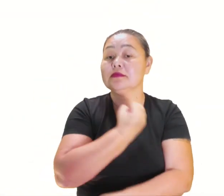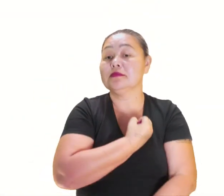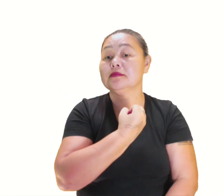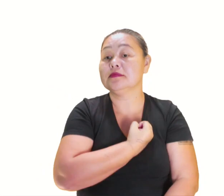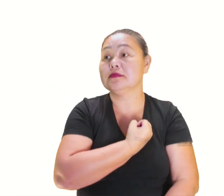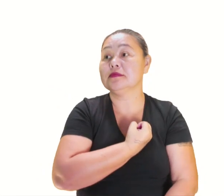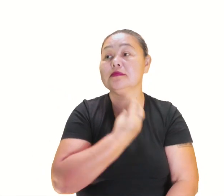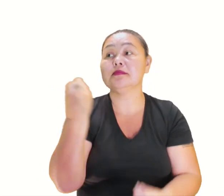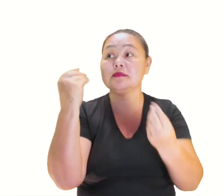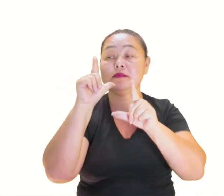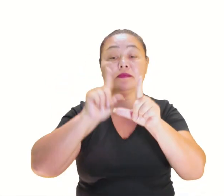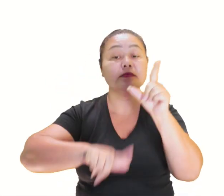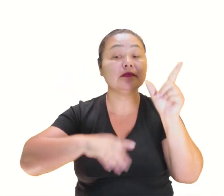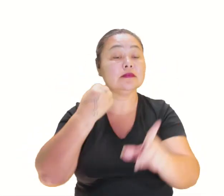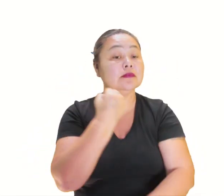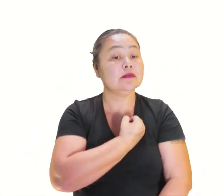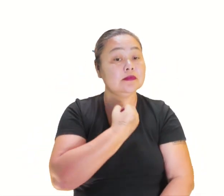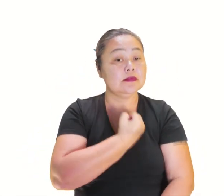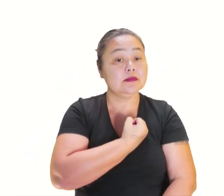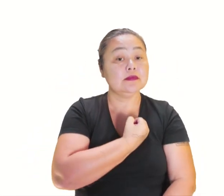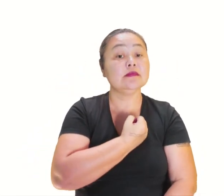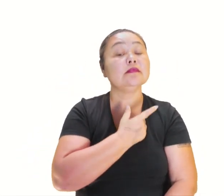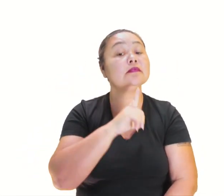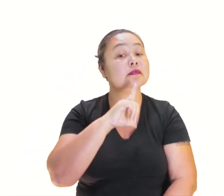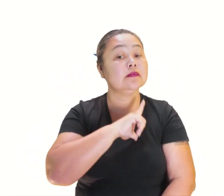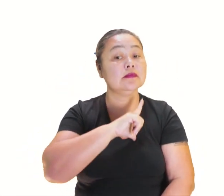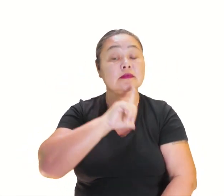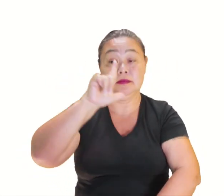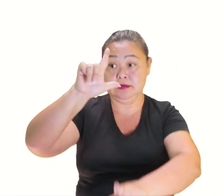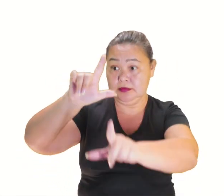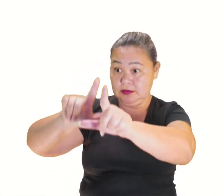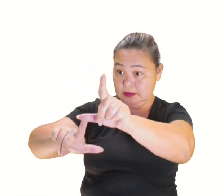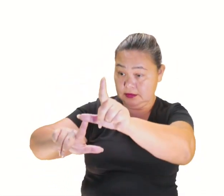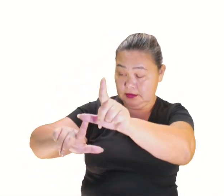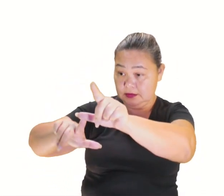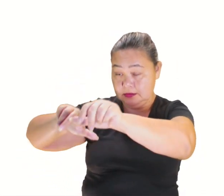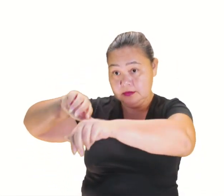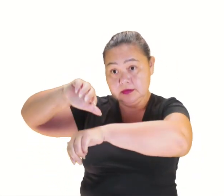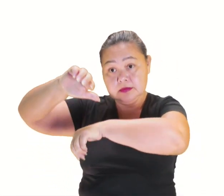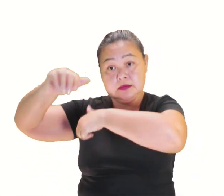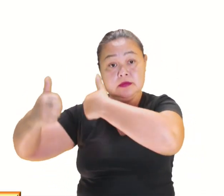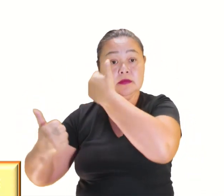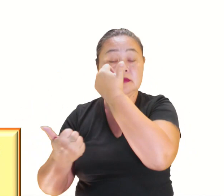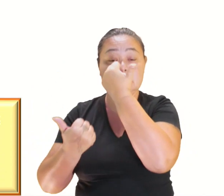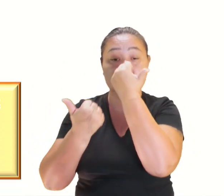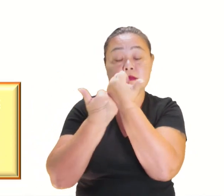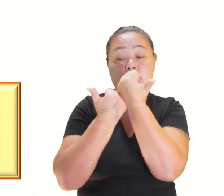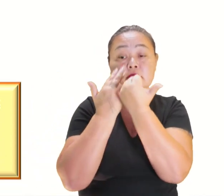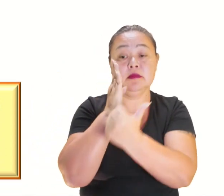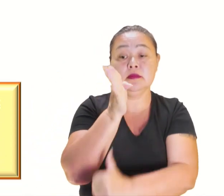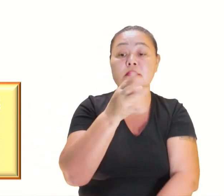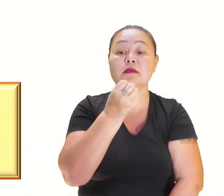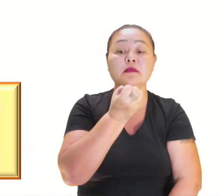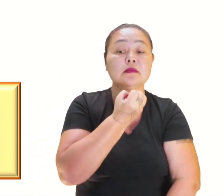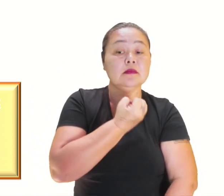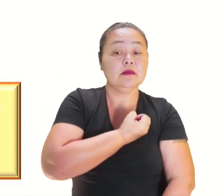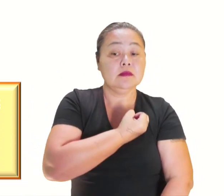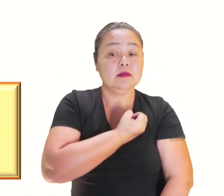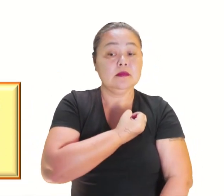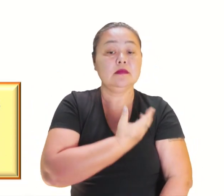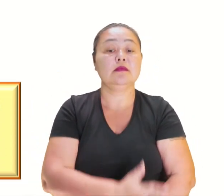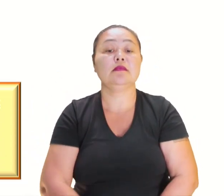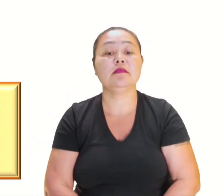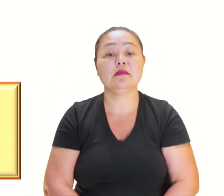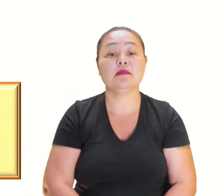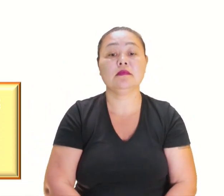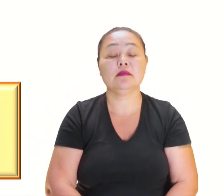valor numérico de uma expressão algébrica, basta trocarmos as letras por seu respectivo